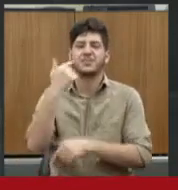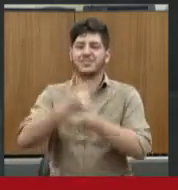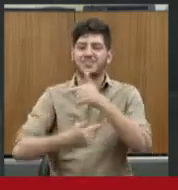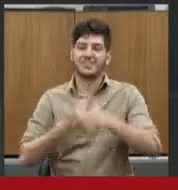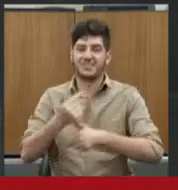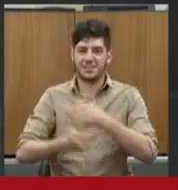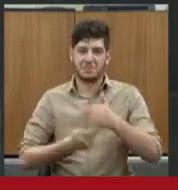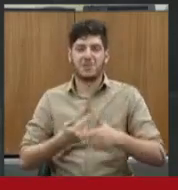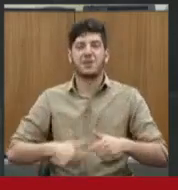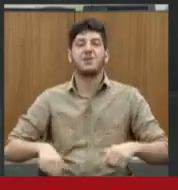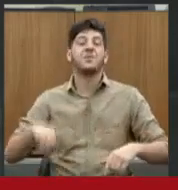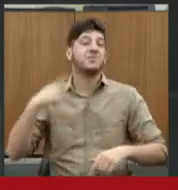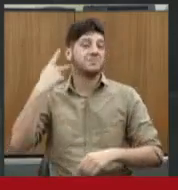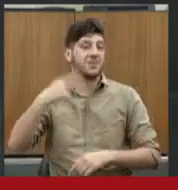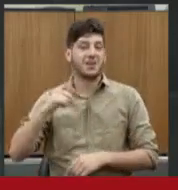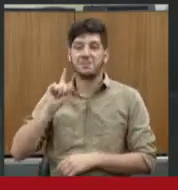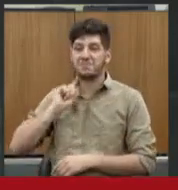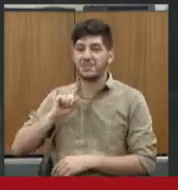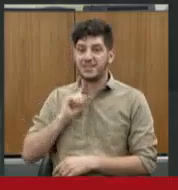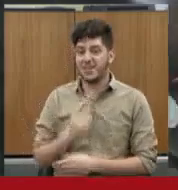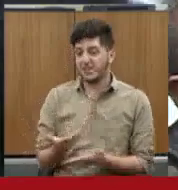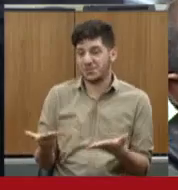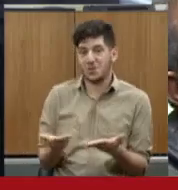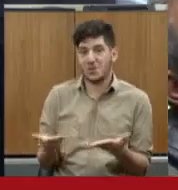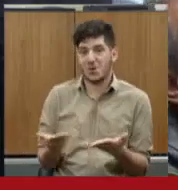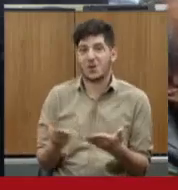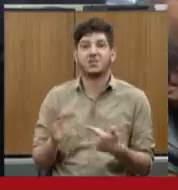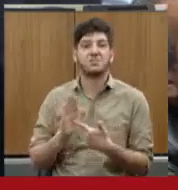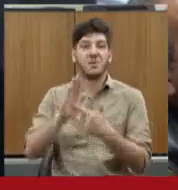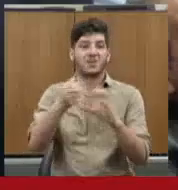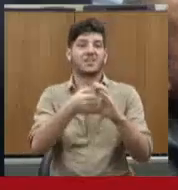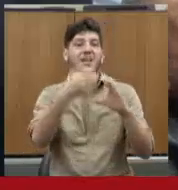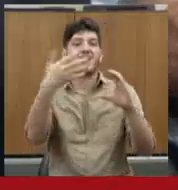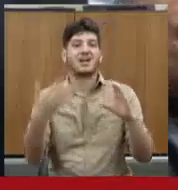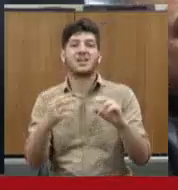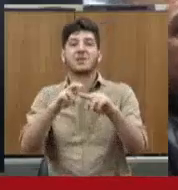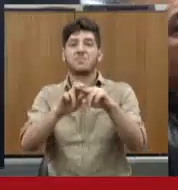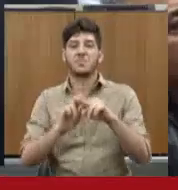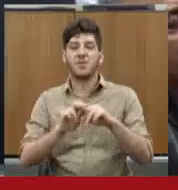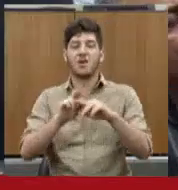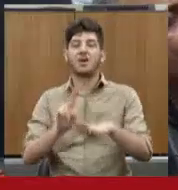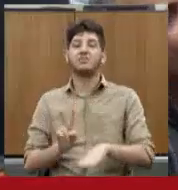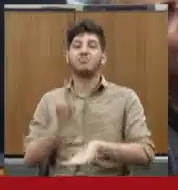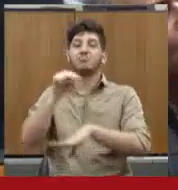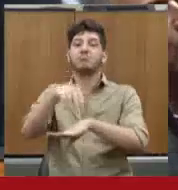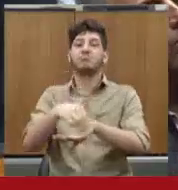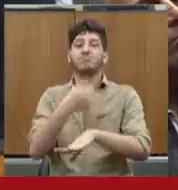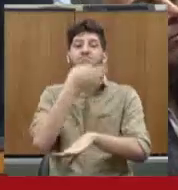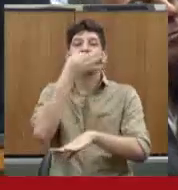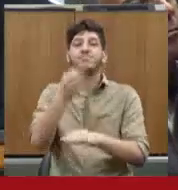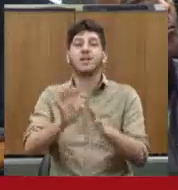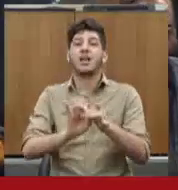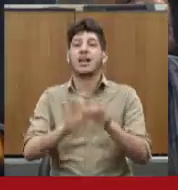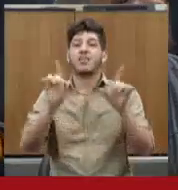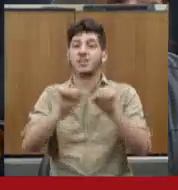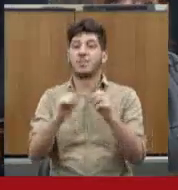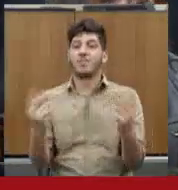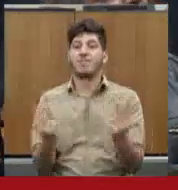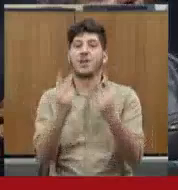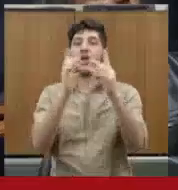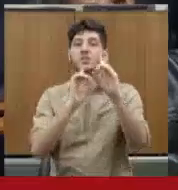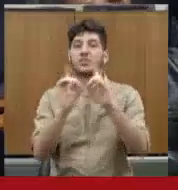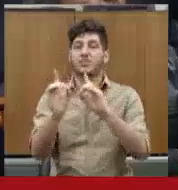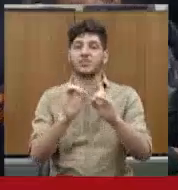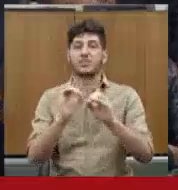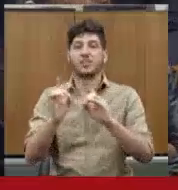O Parlamento Mineiro Contemporâneo se caracteriza por sua posição independente e pela valorização do diálogo, como uma